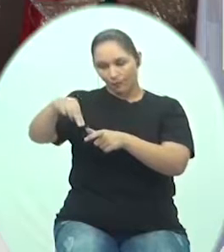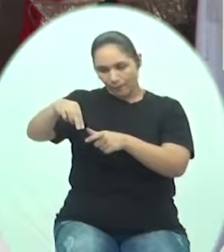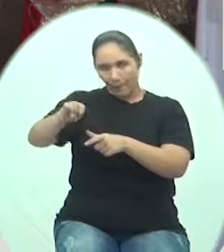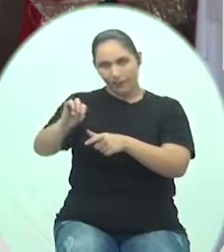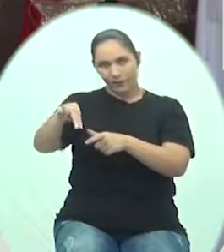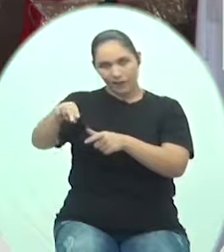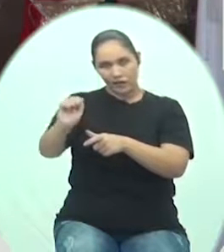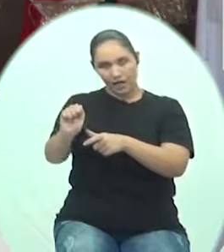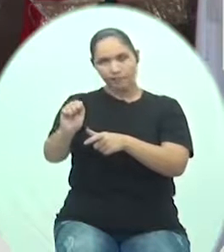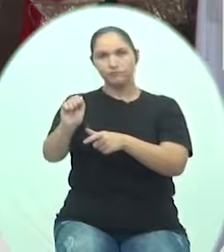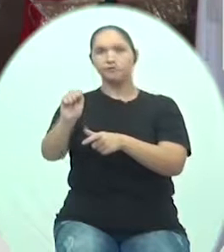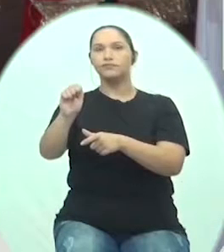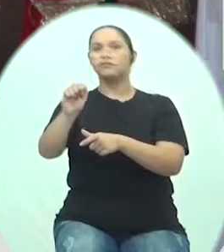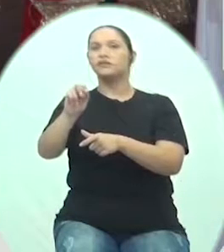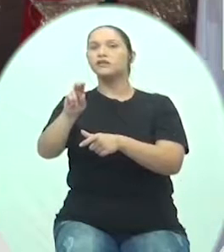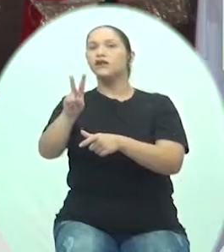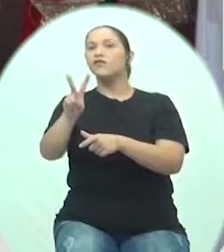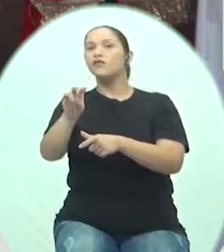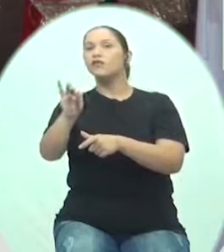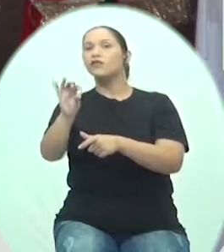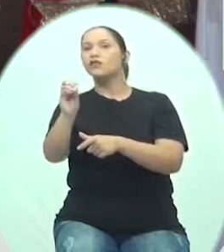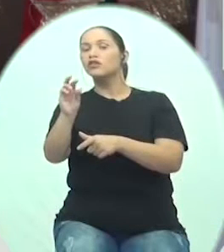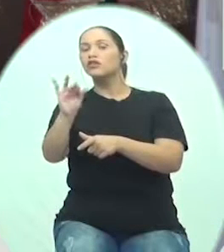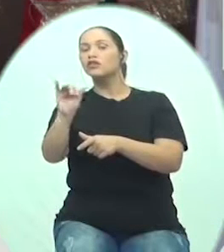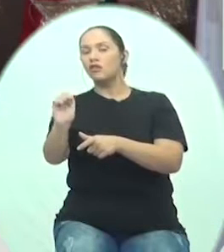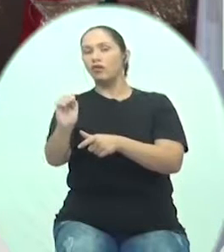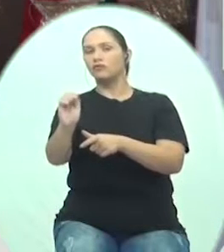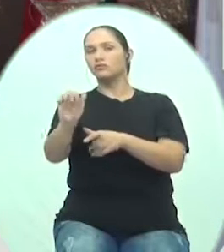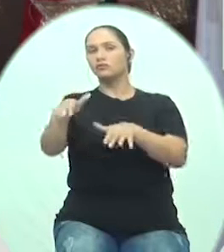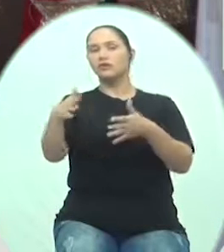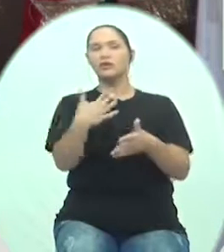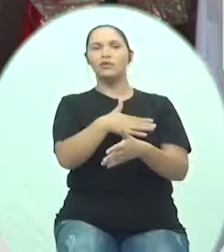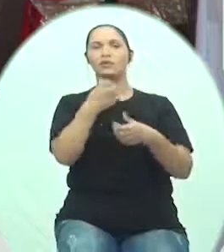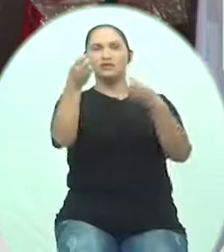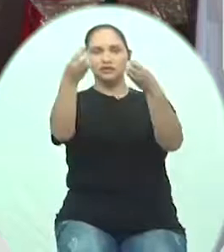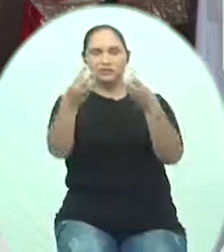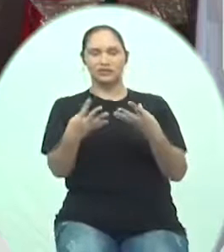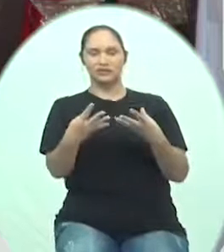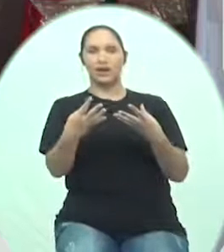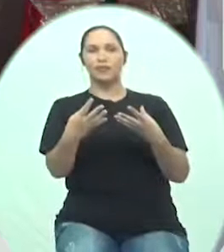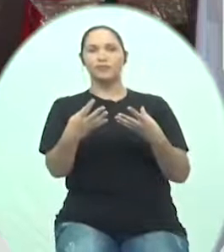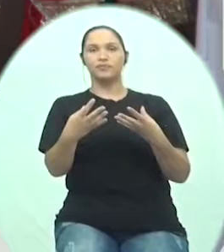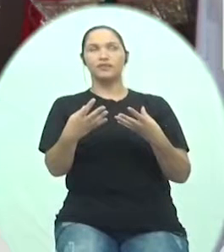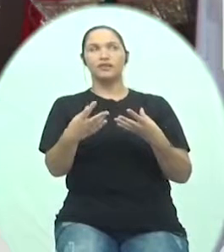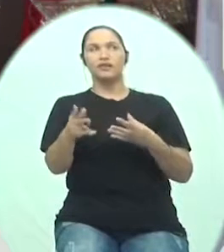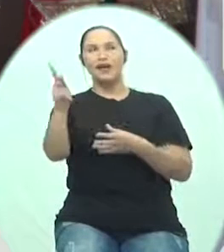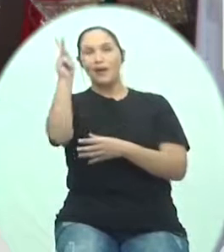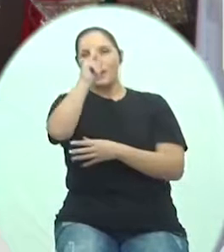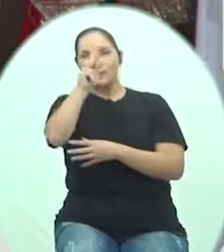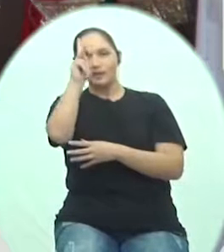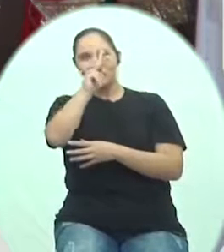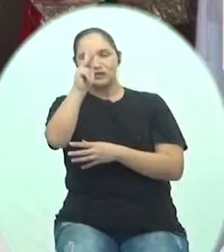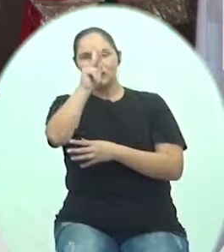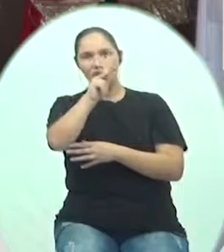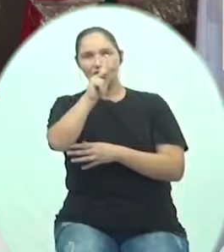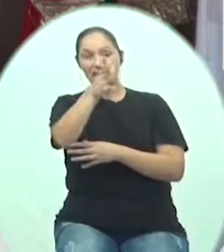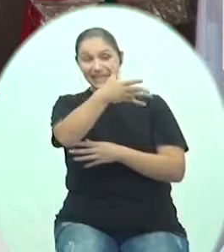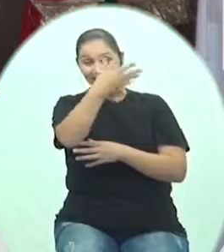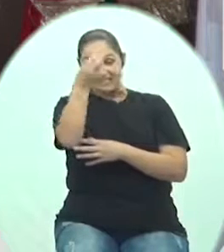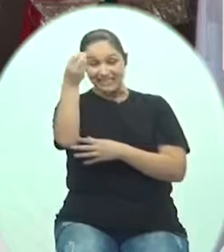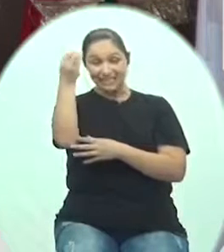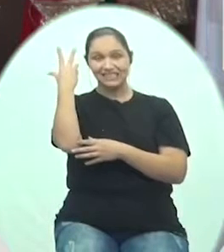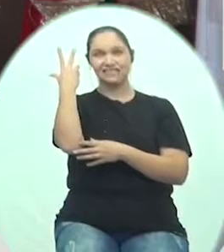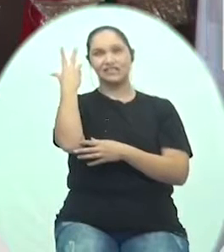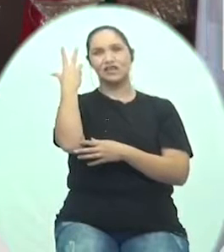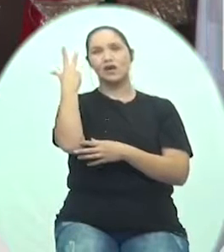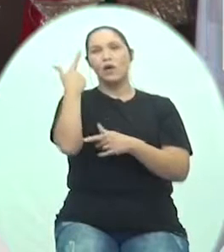Eh uma história mal contada de crisma crisciuma não eh muitas vezes esquece do protagonismo